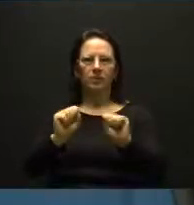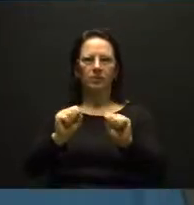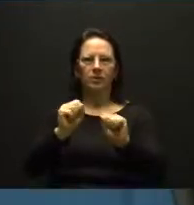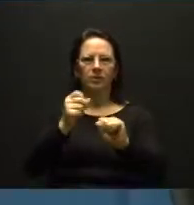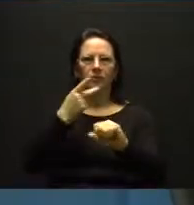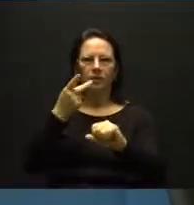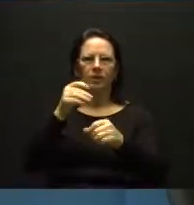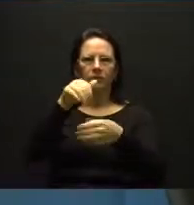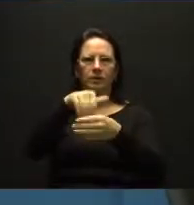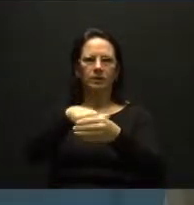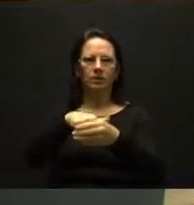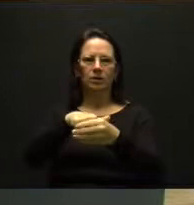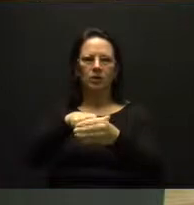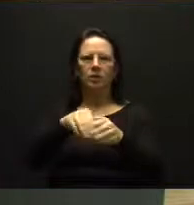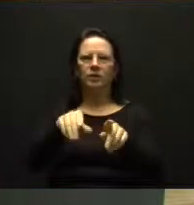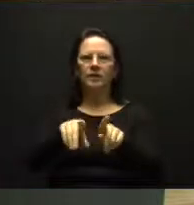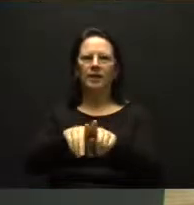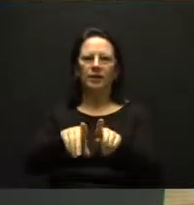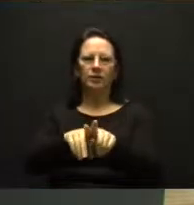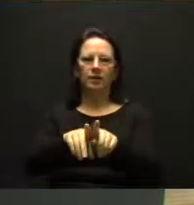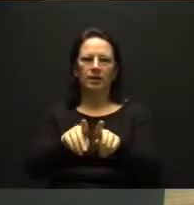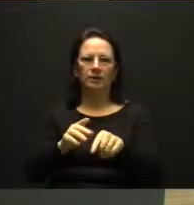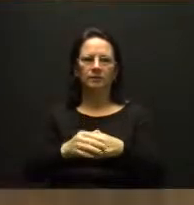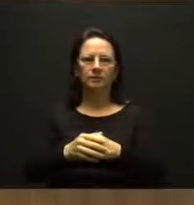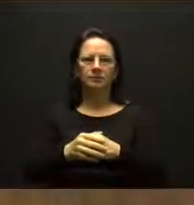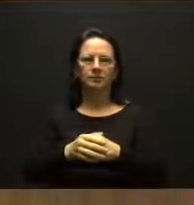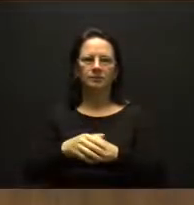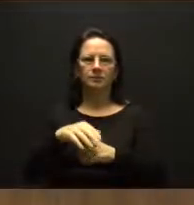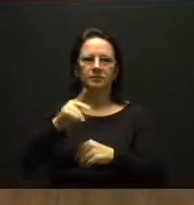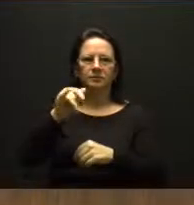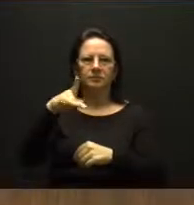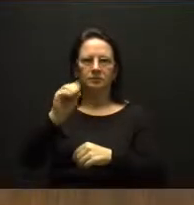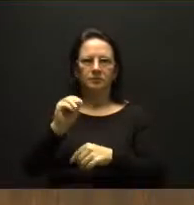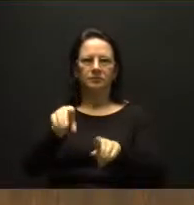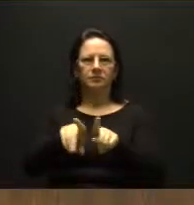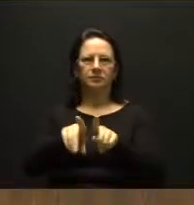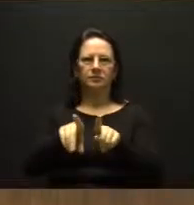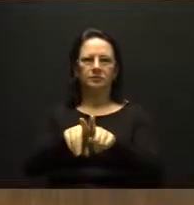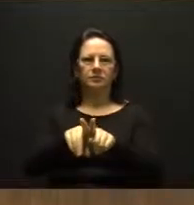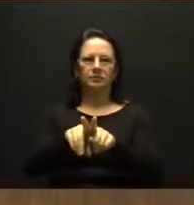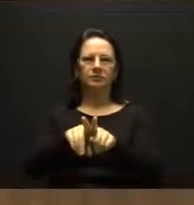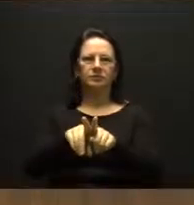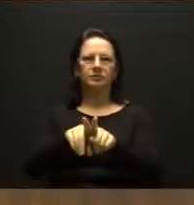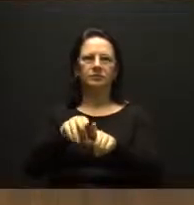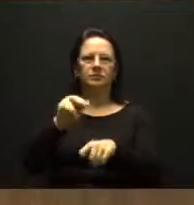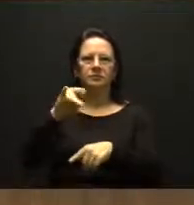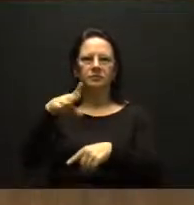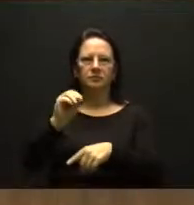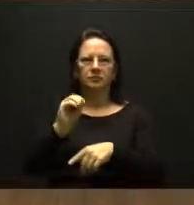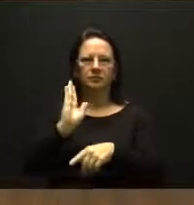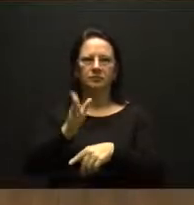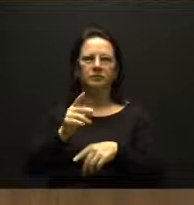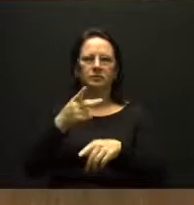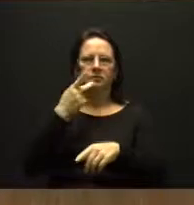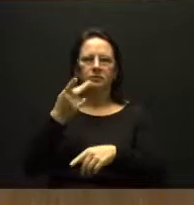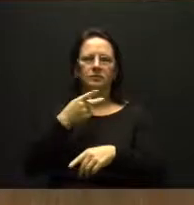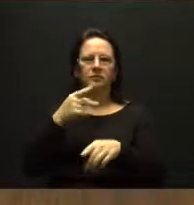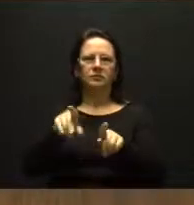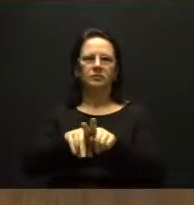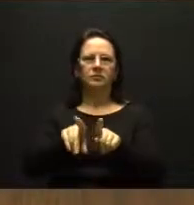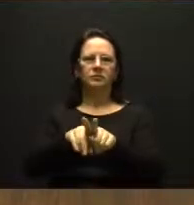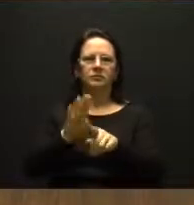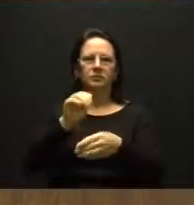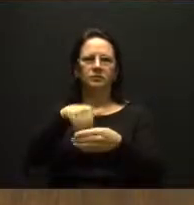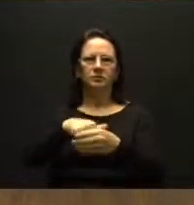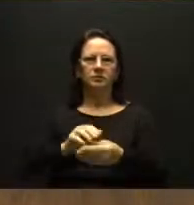e votação os vereadores agnaldo alves de araújo fábio alves moreira e carlos de oliveira já usaram a palavra em